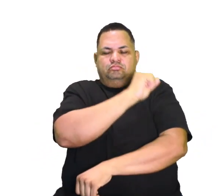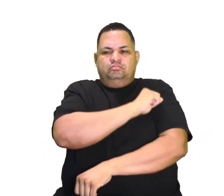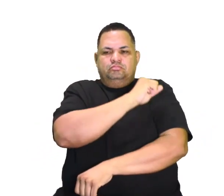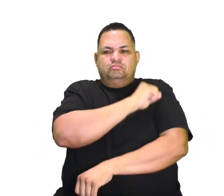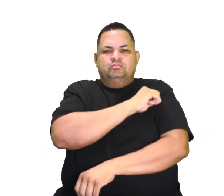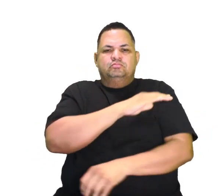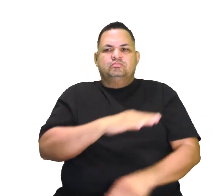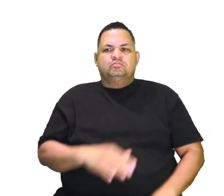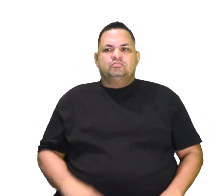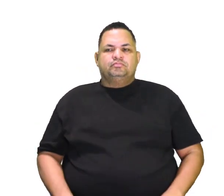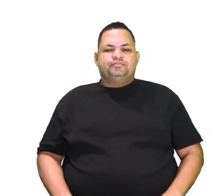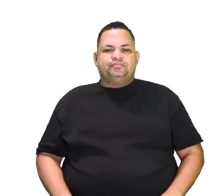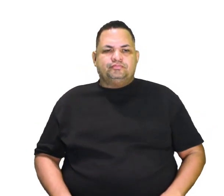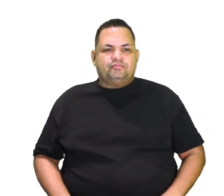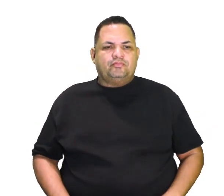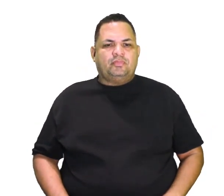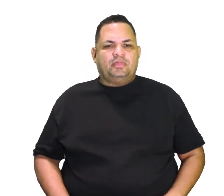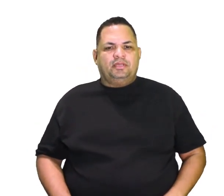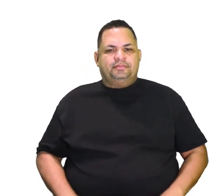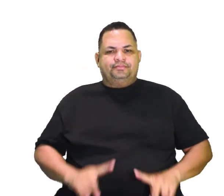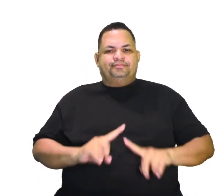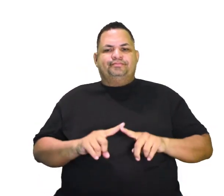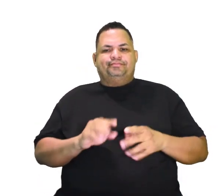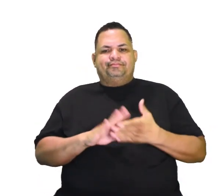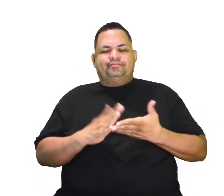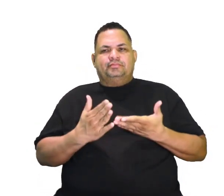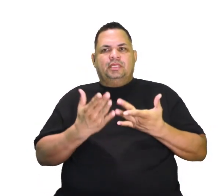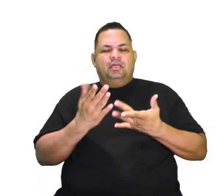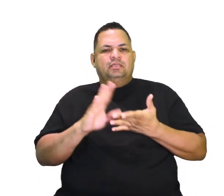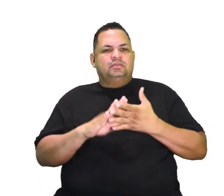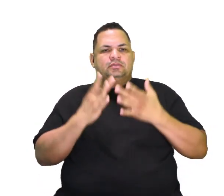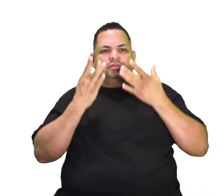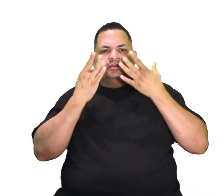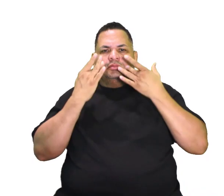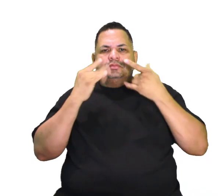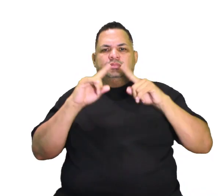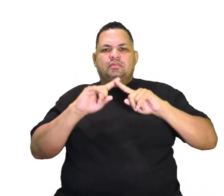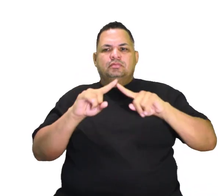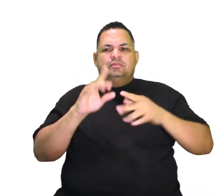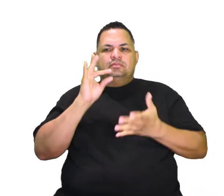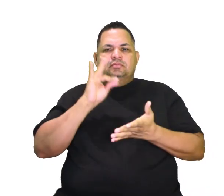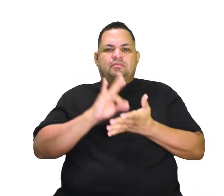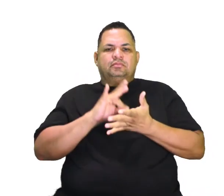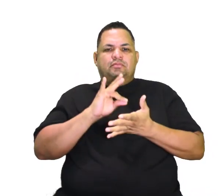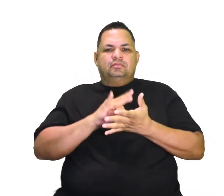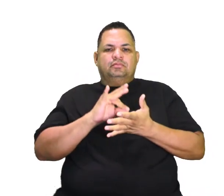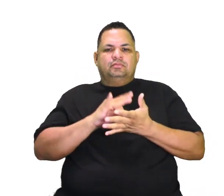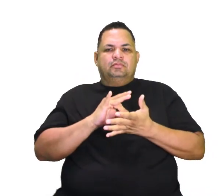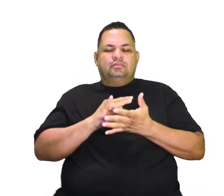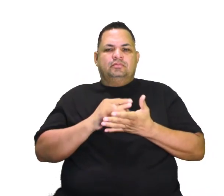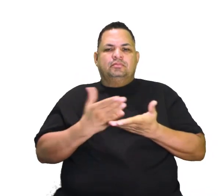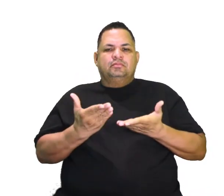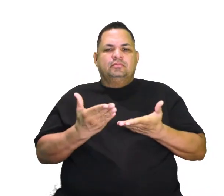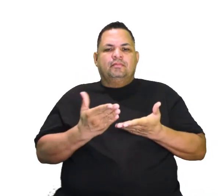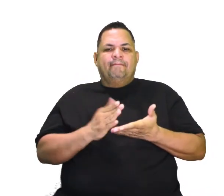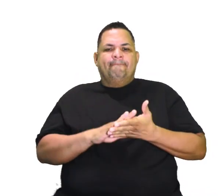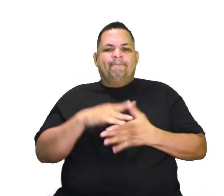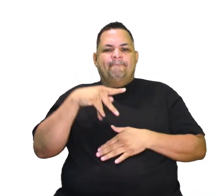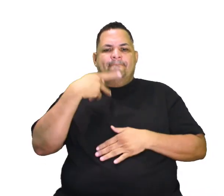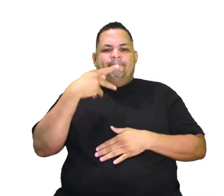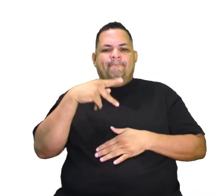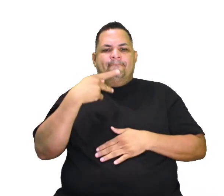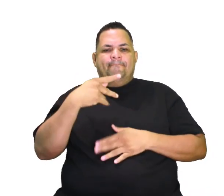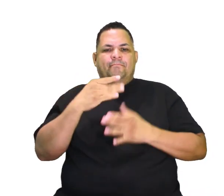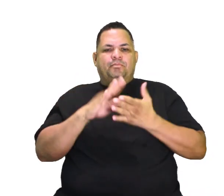estudante. Né? Ah, professora, mas essa aula não é sobre teatro. É verdade, não é só sobre teatro, né? Falamos